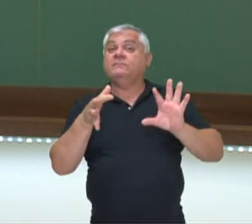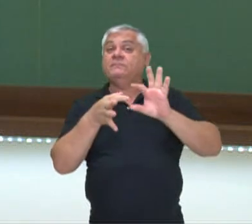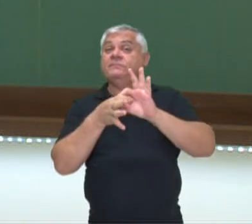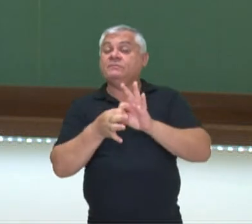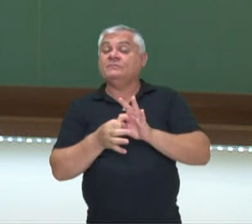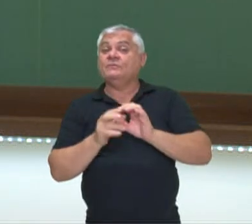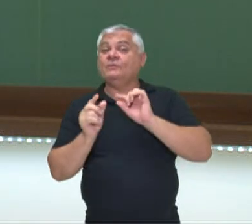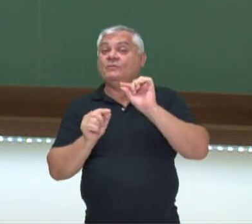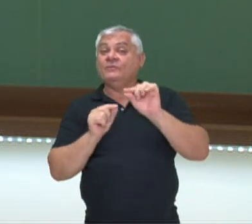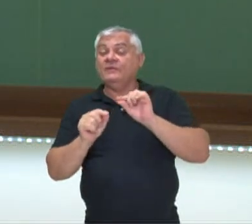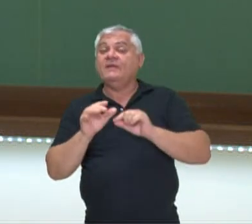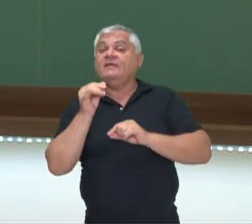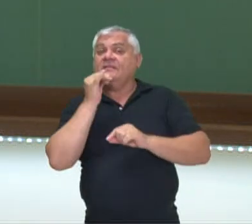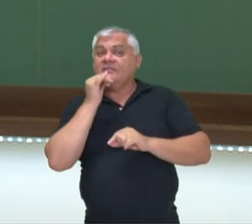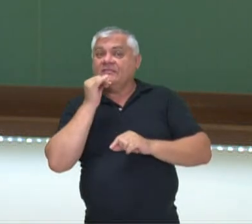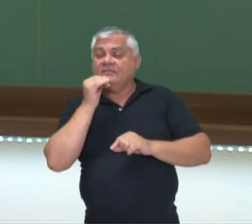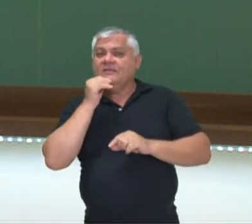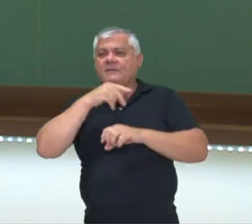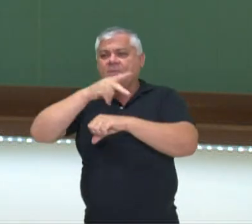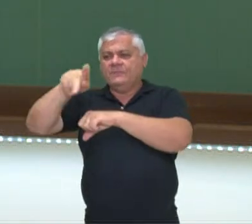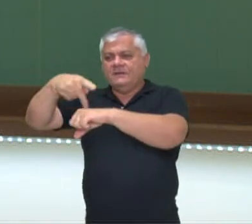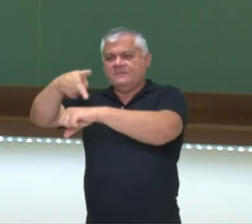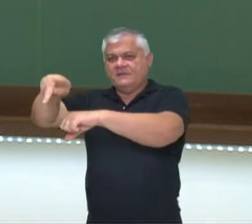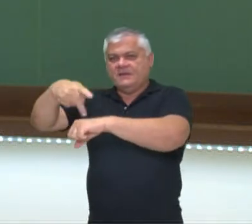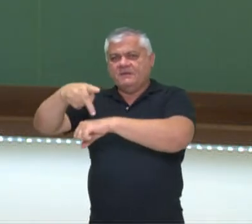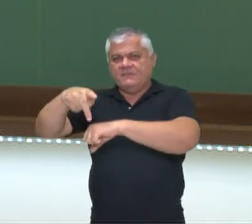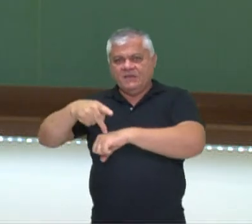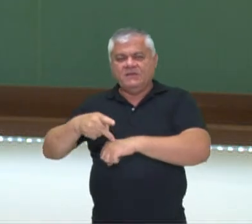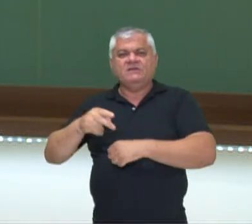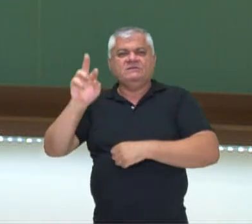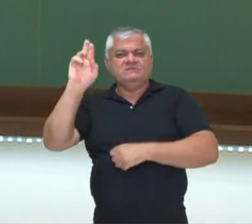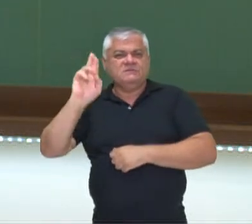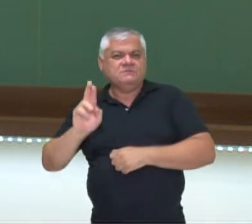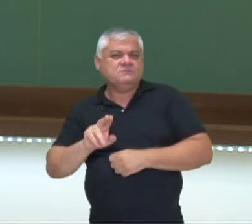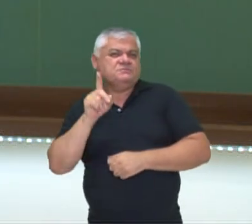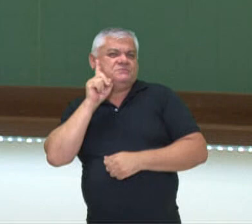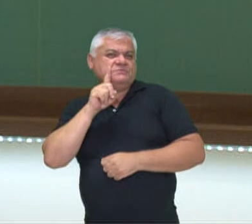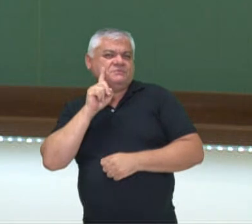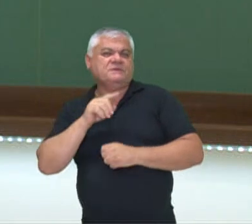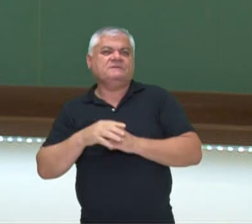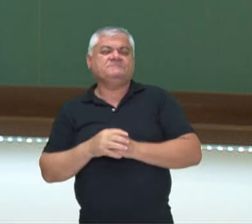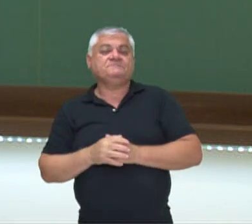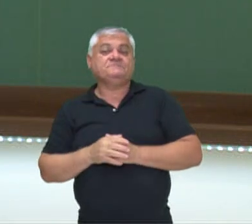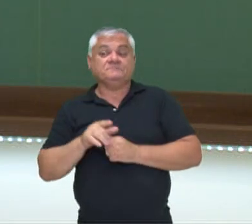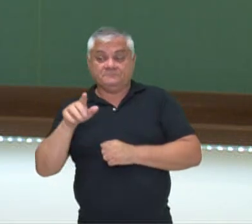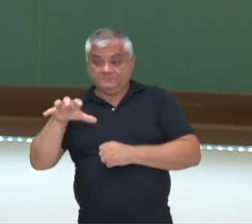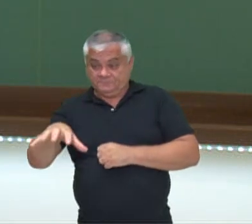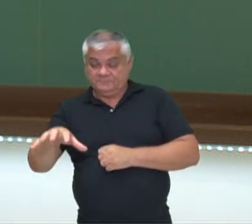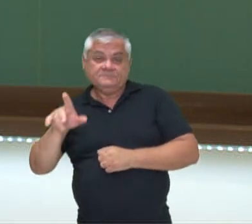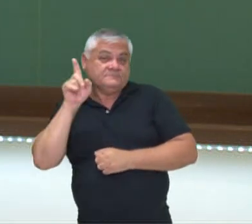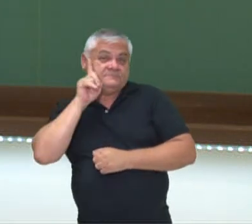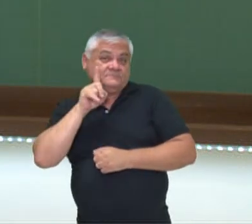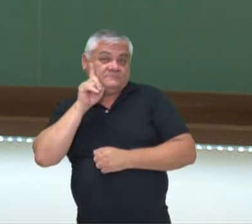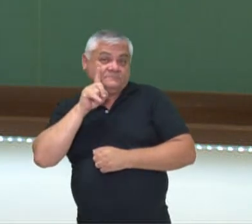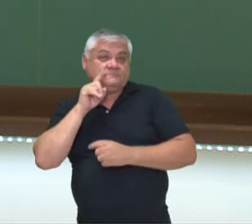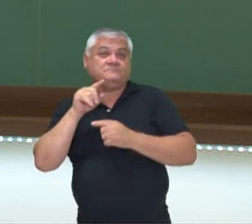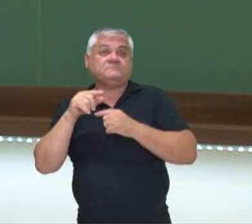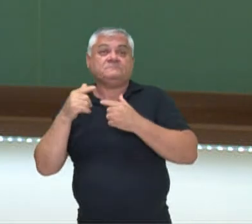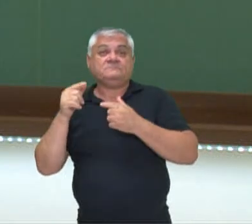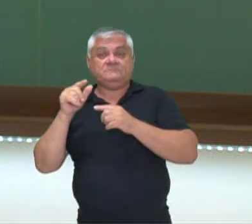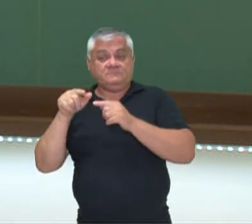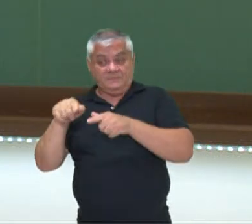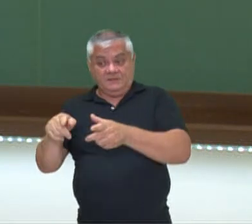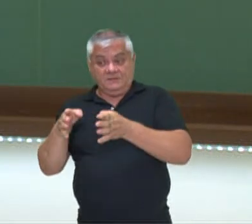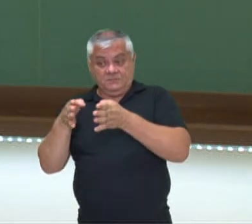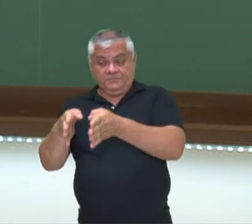situação das potências emergindo, União Soviética e Estados Unidos. Nos Estados Unidos, doutrina Truman, que